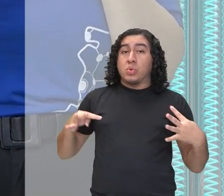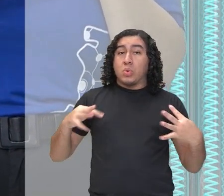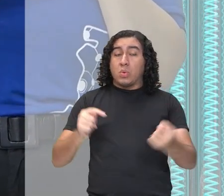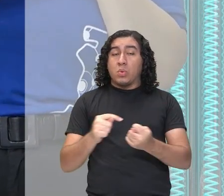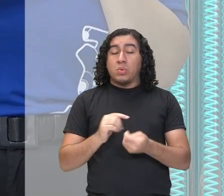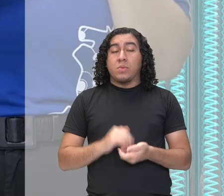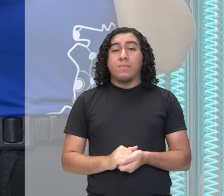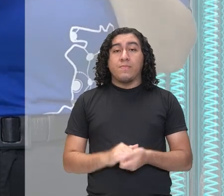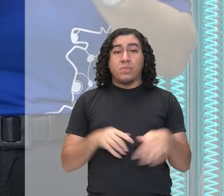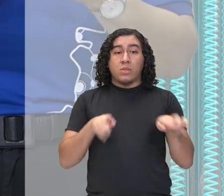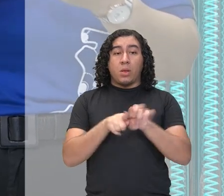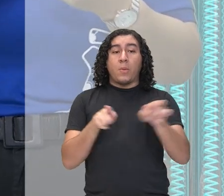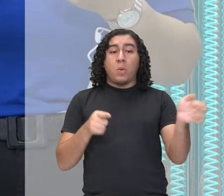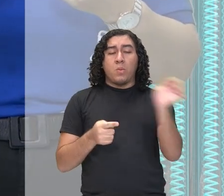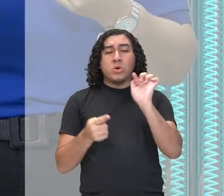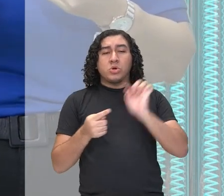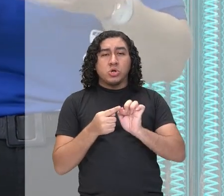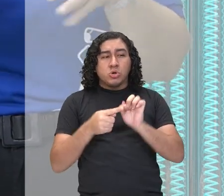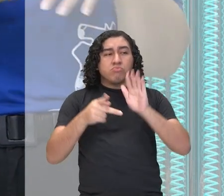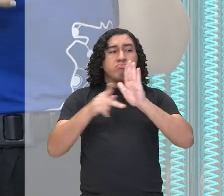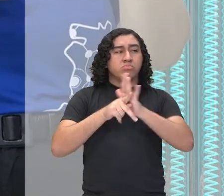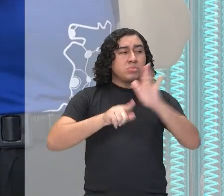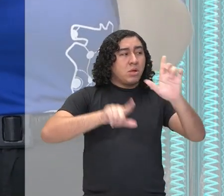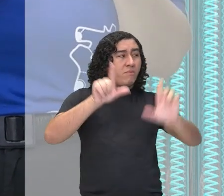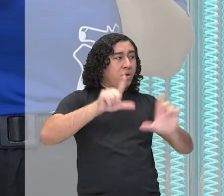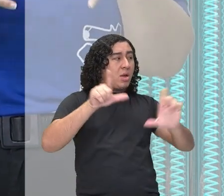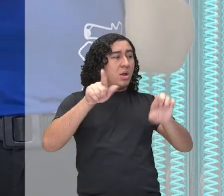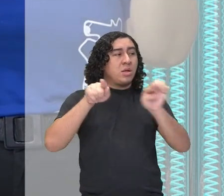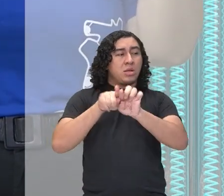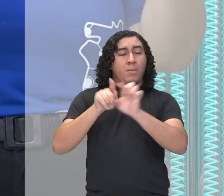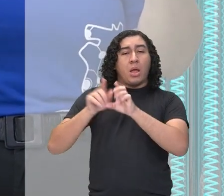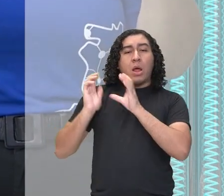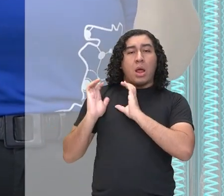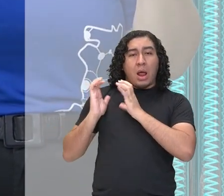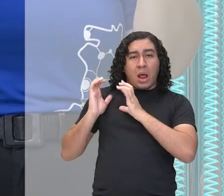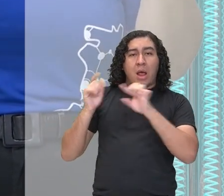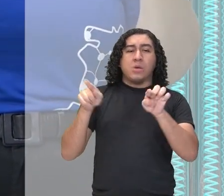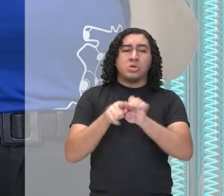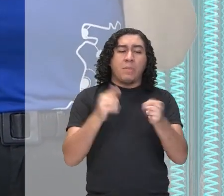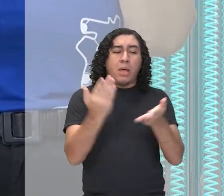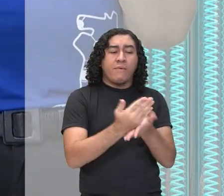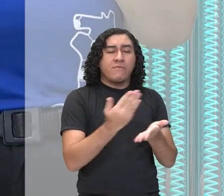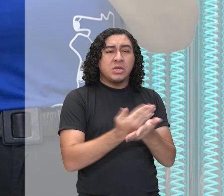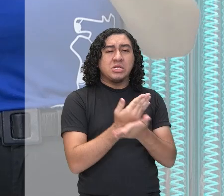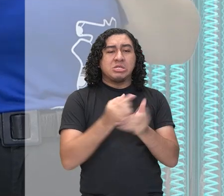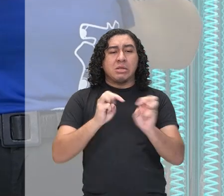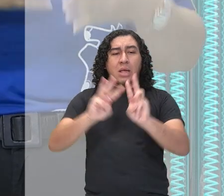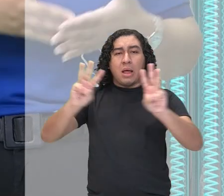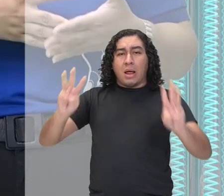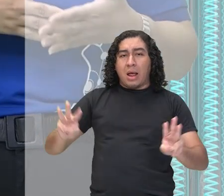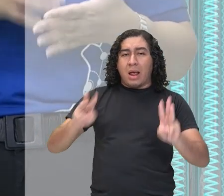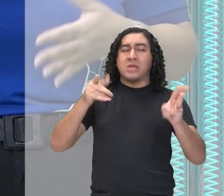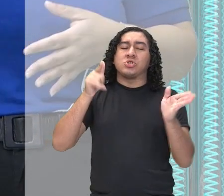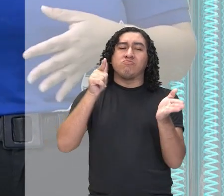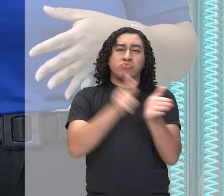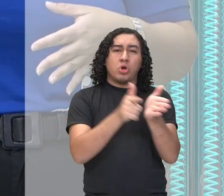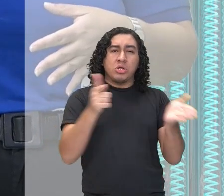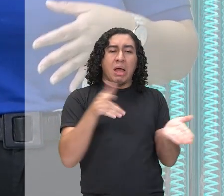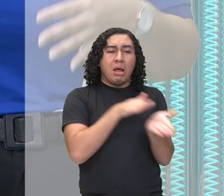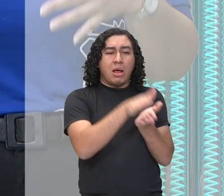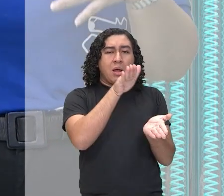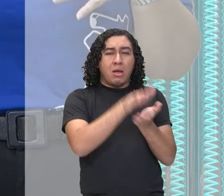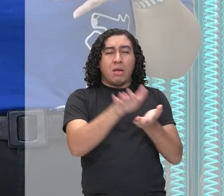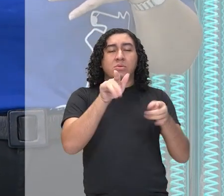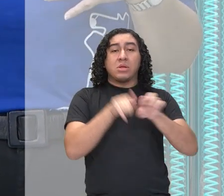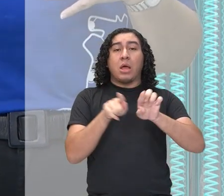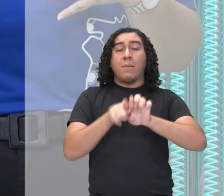final, através da televisão, do rádio, das revistas, de sites, enfim, de jornais impressos e virtuais, é